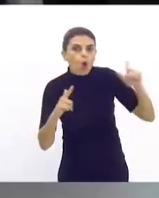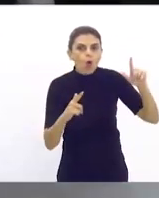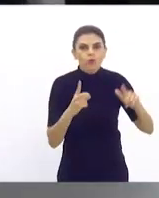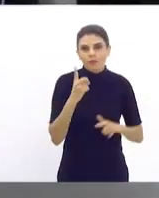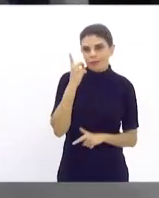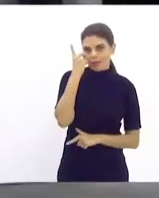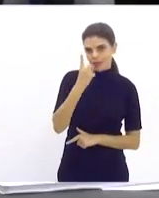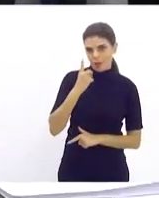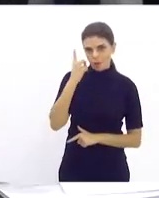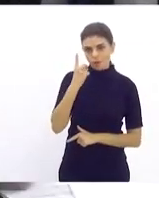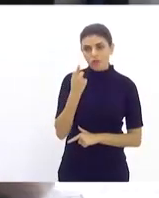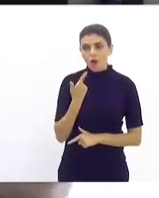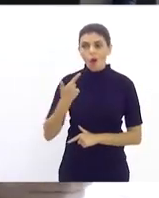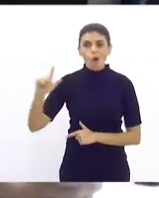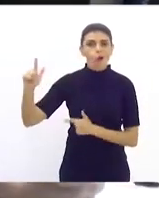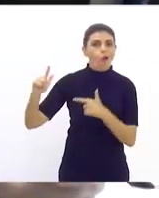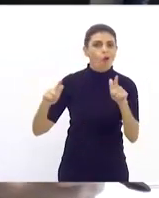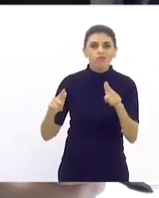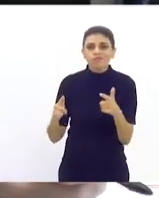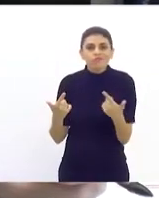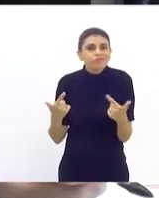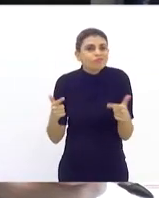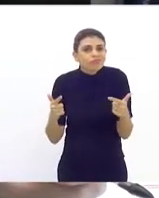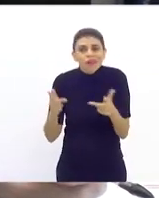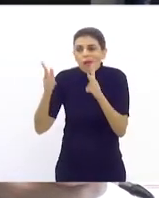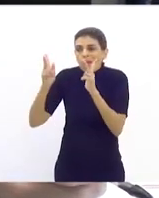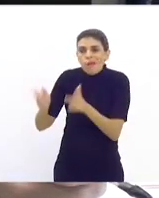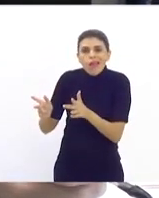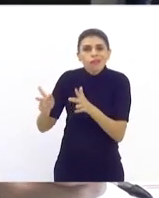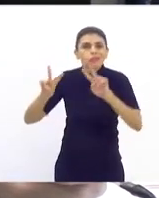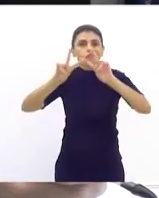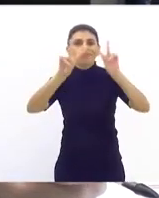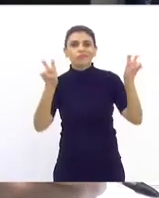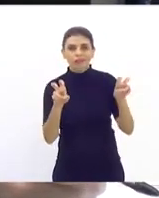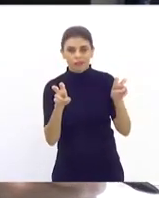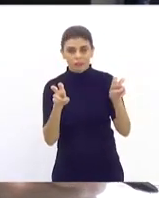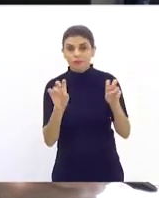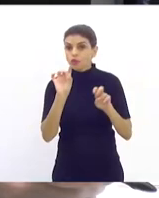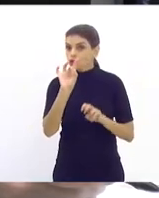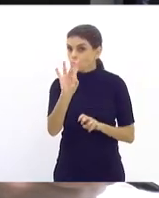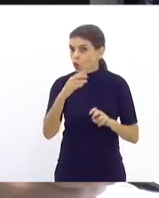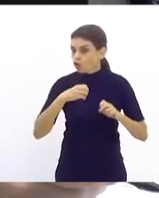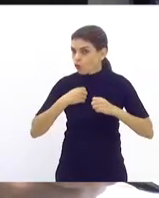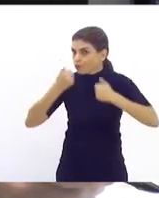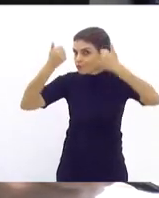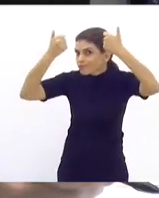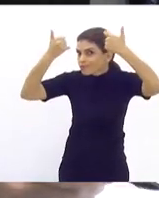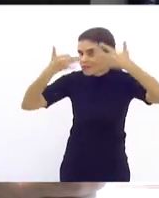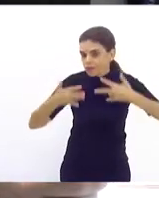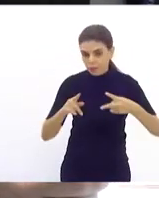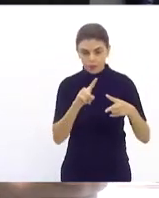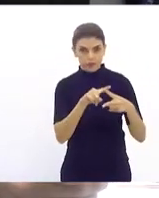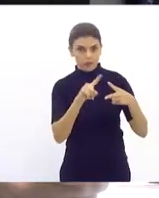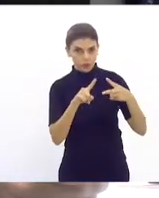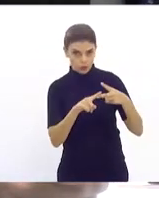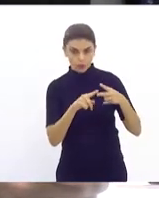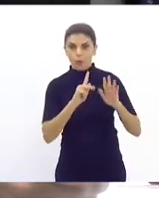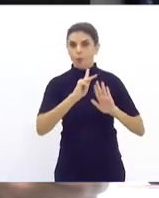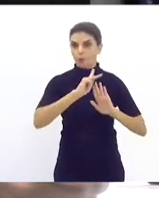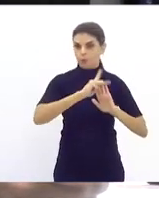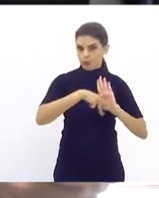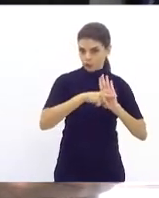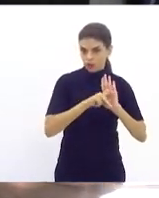a outros que não tenham exatamente o mesmo teor. Apenas esclarecer que, em relação a esses dois projetos,